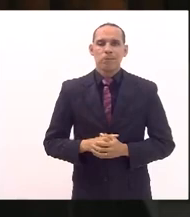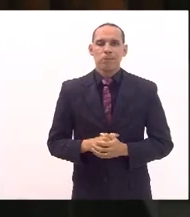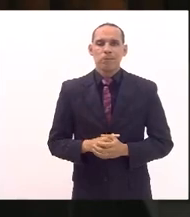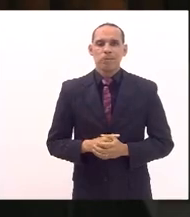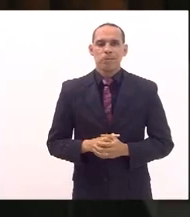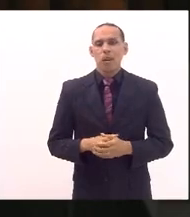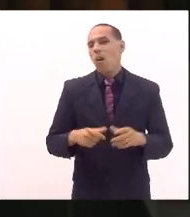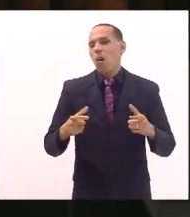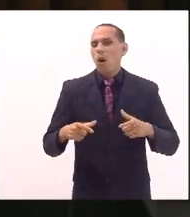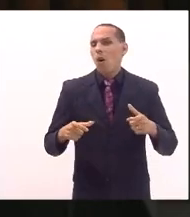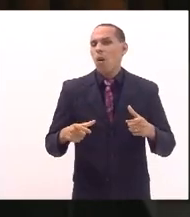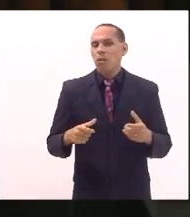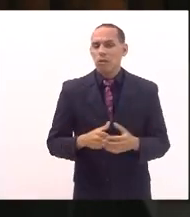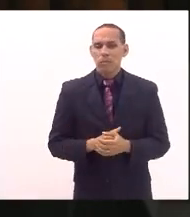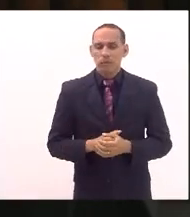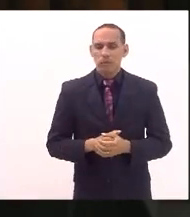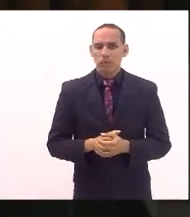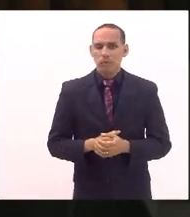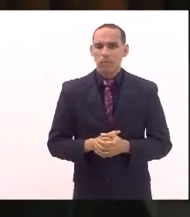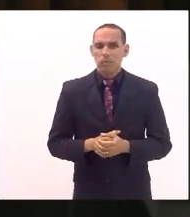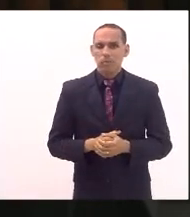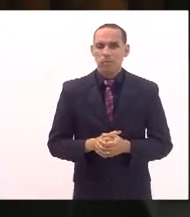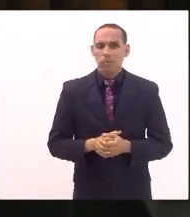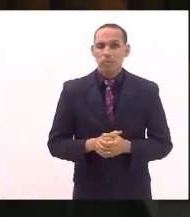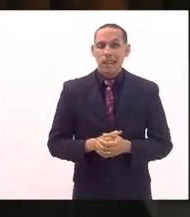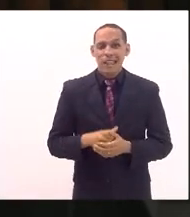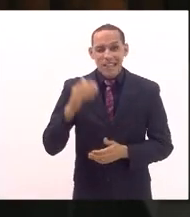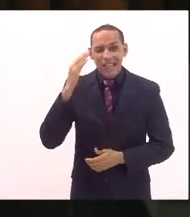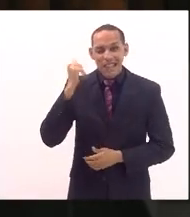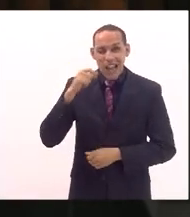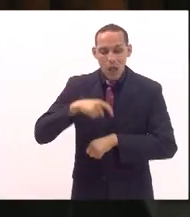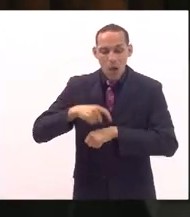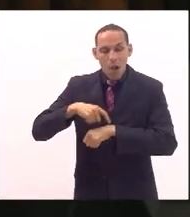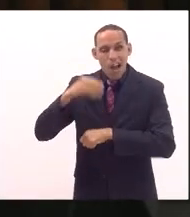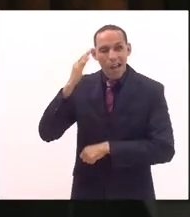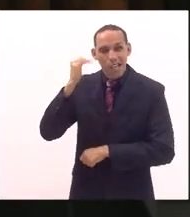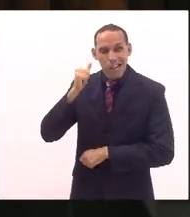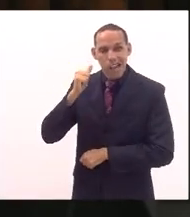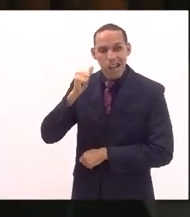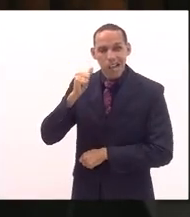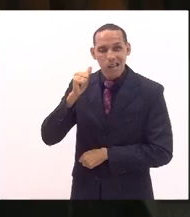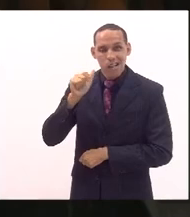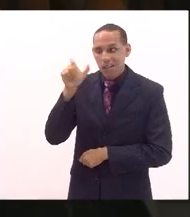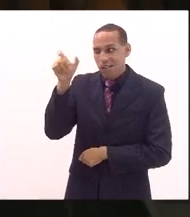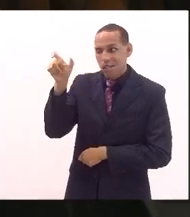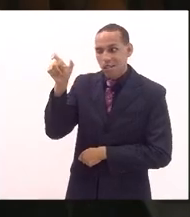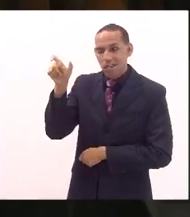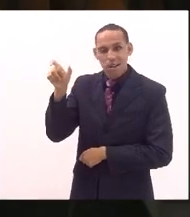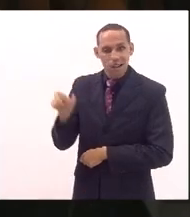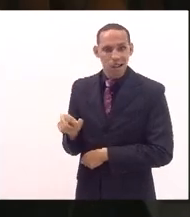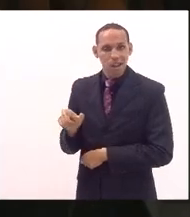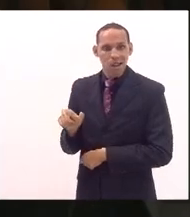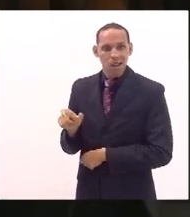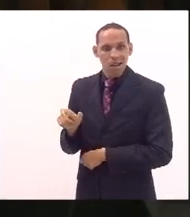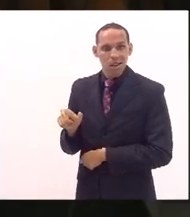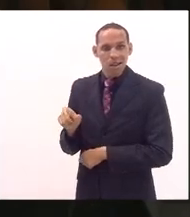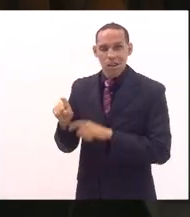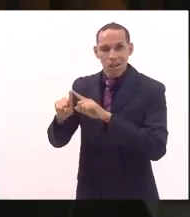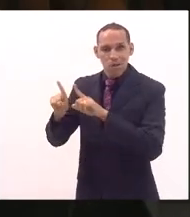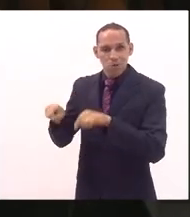a pe e ao saberem que essa servidora